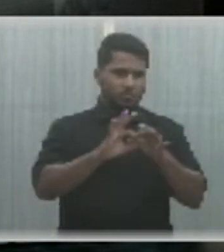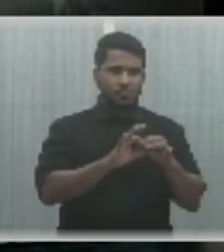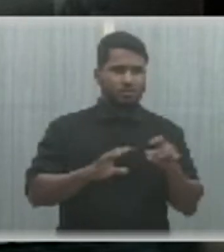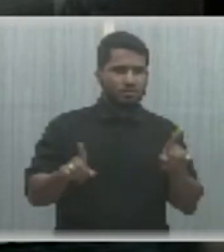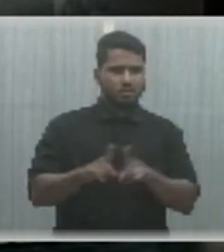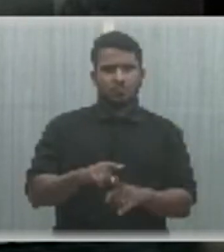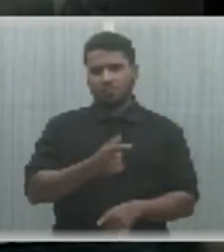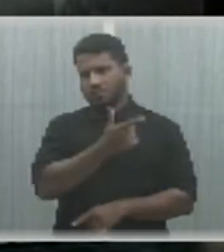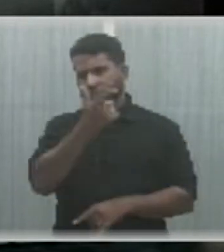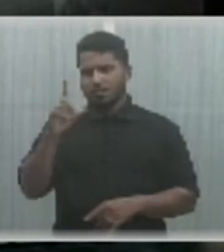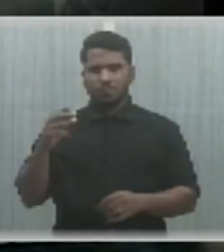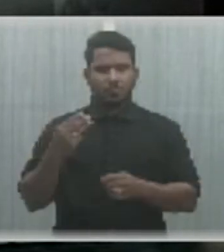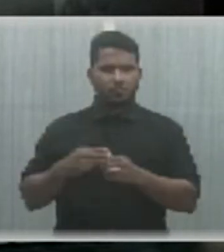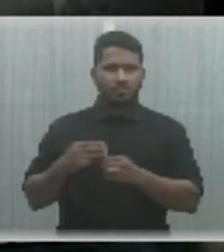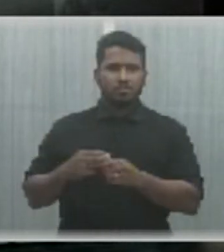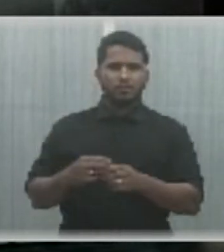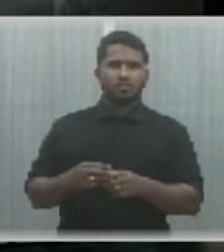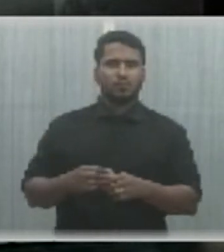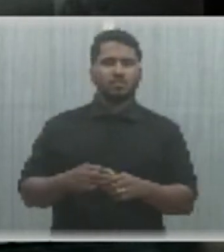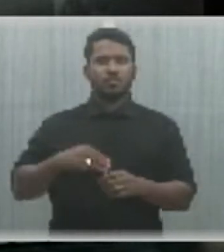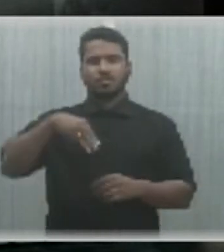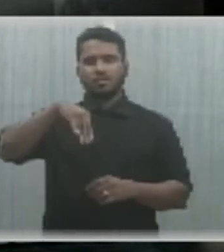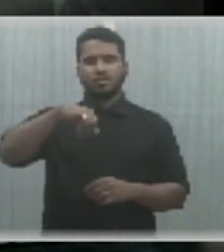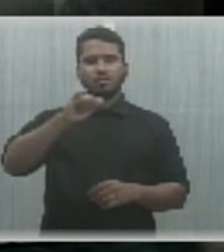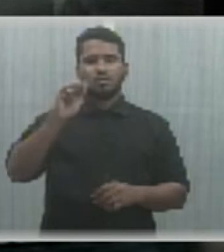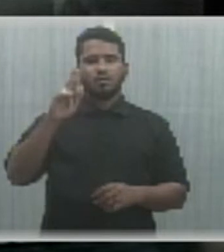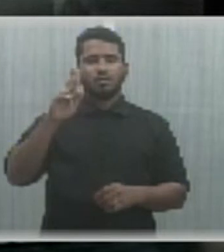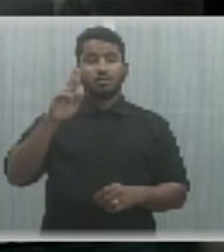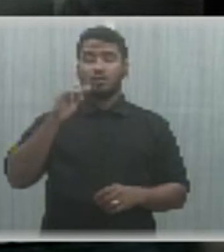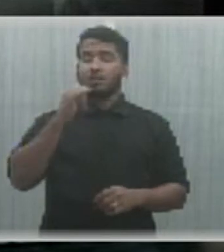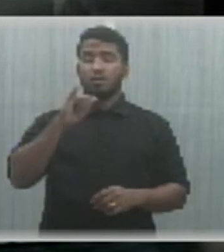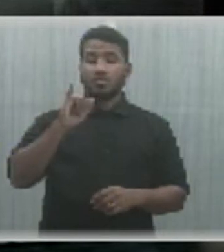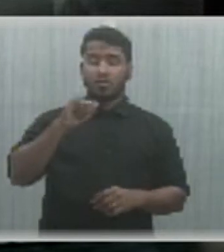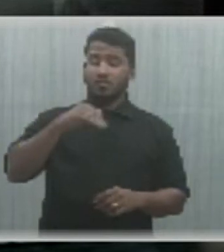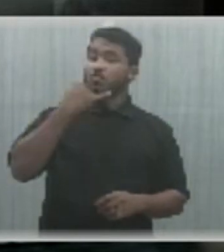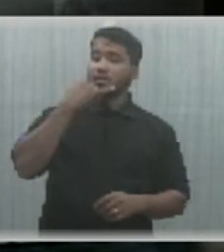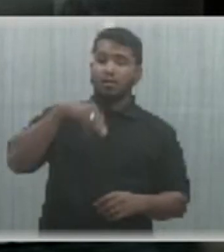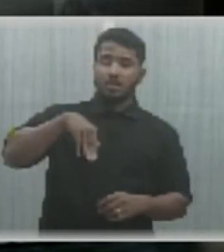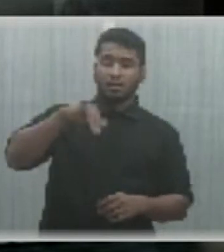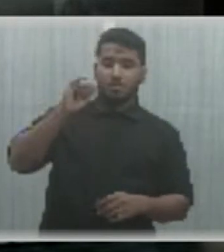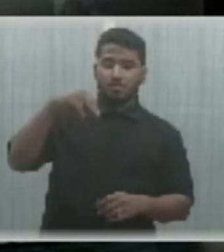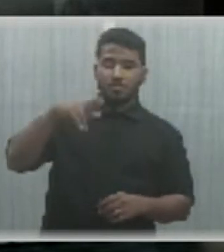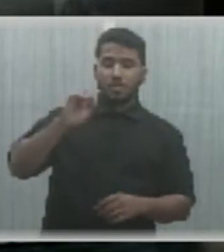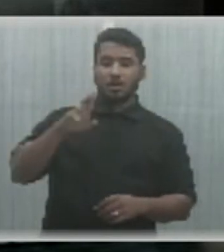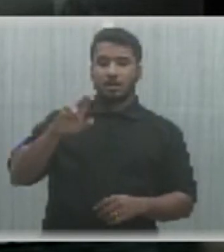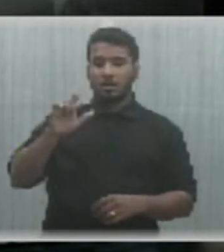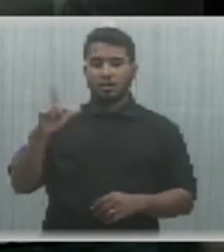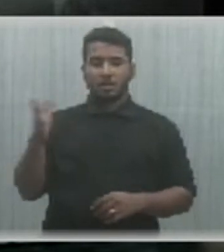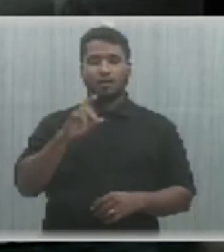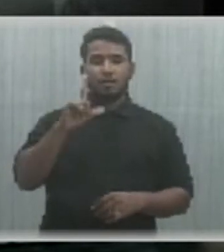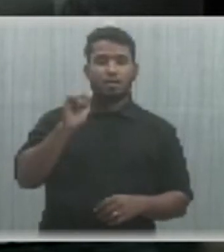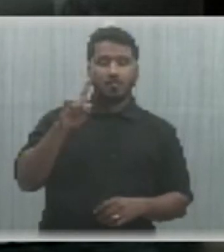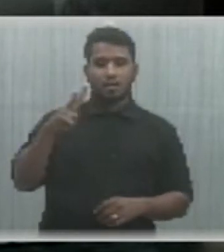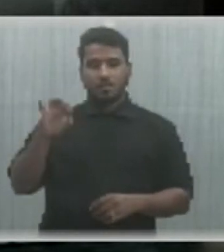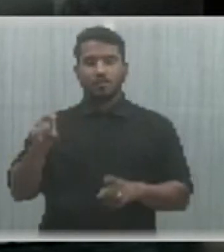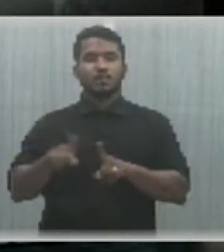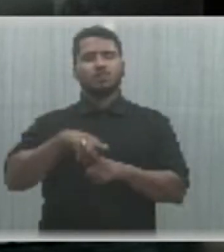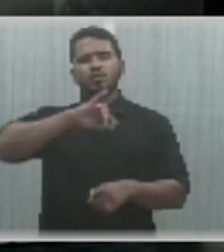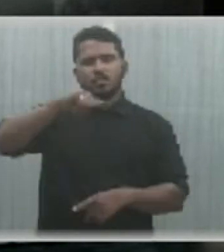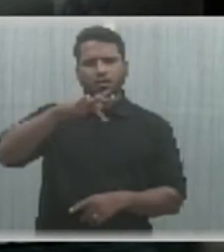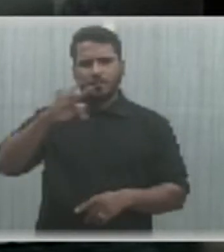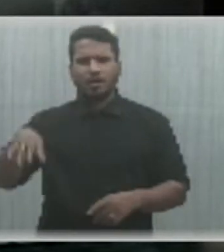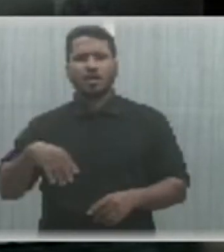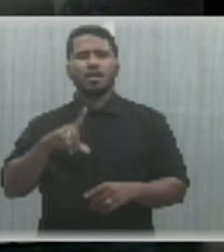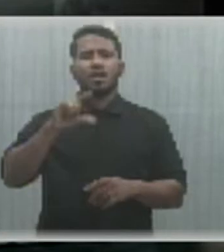de outros municípios, Miguel Alves, Lagoa Alegre, José de Freitas, e outras lideranças que também